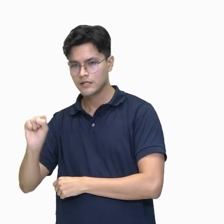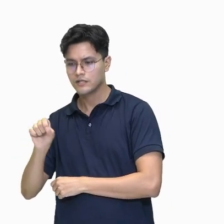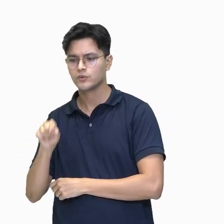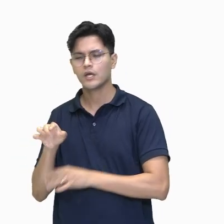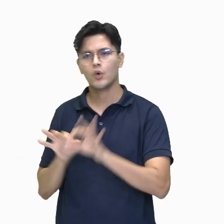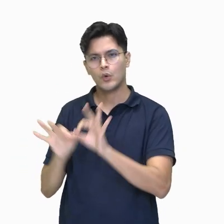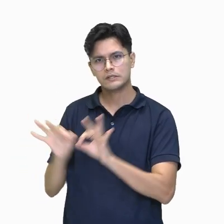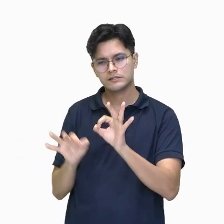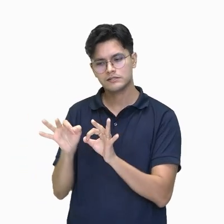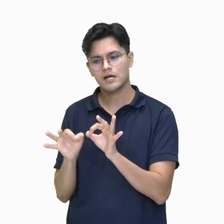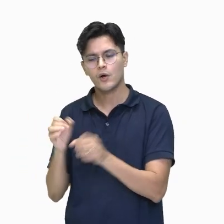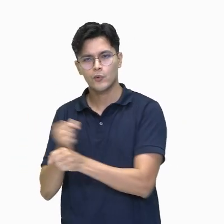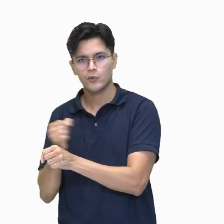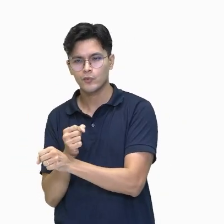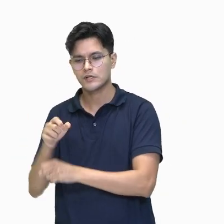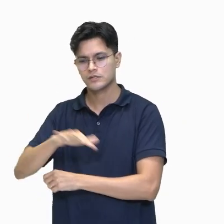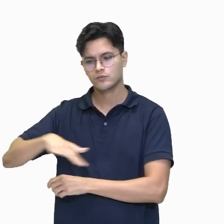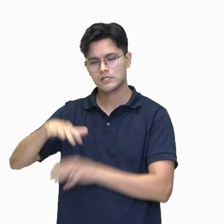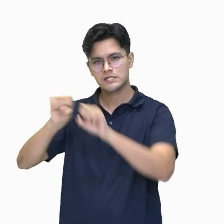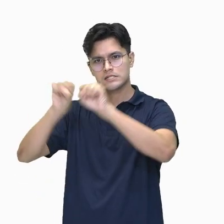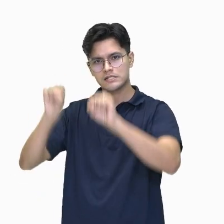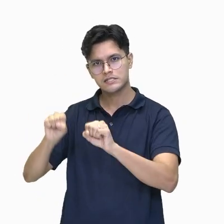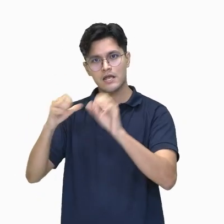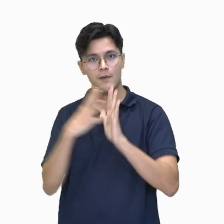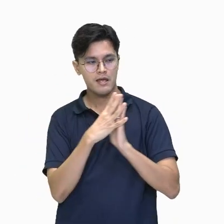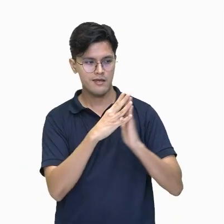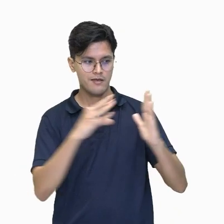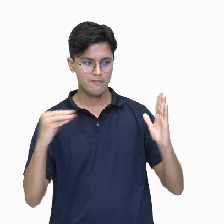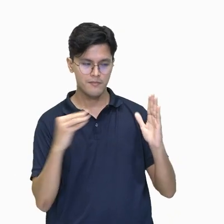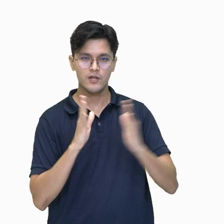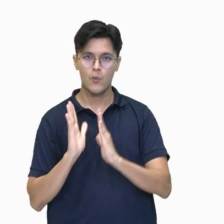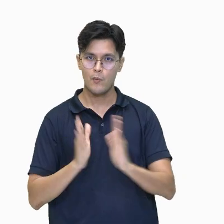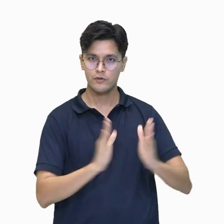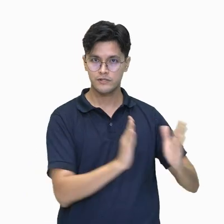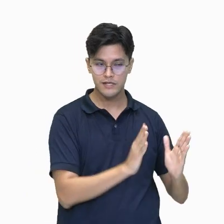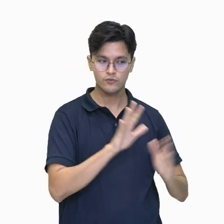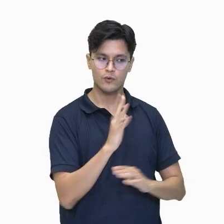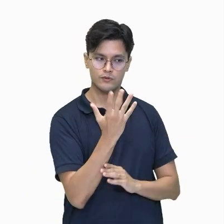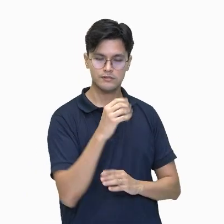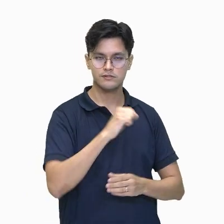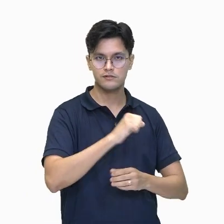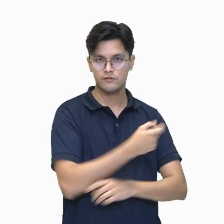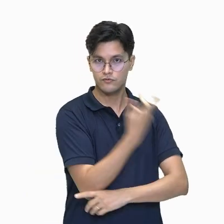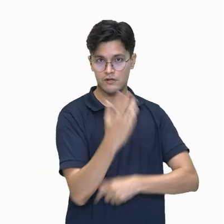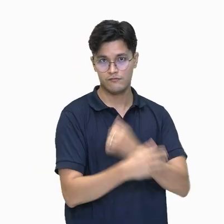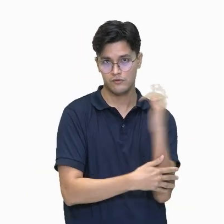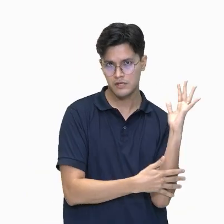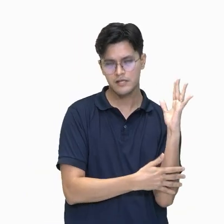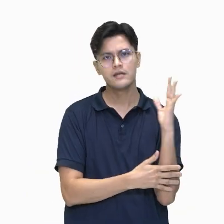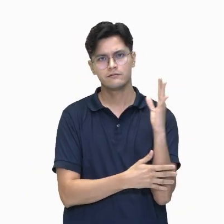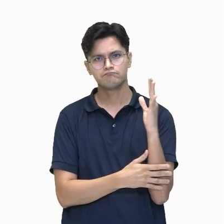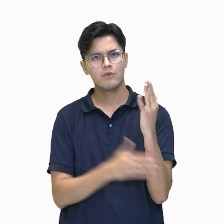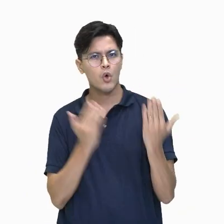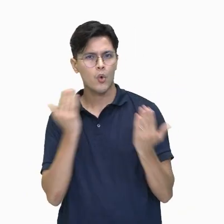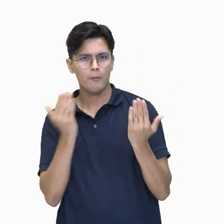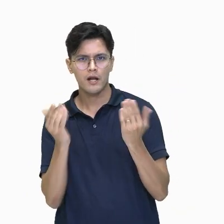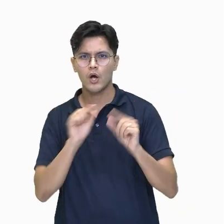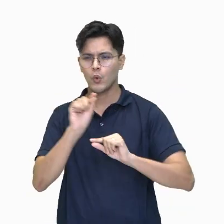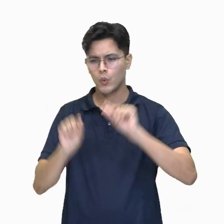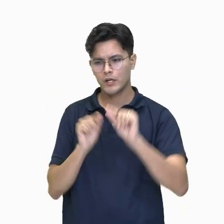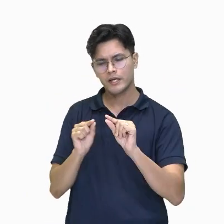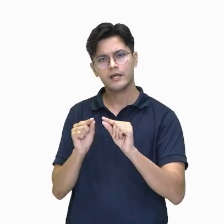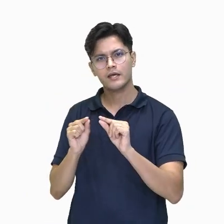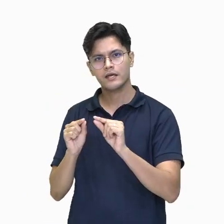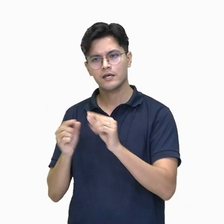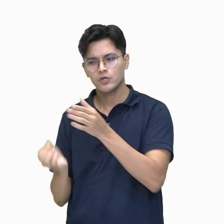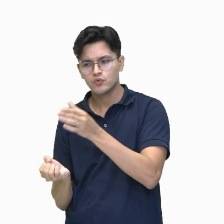renda, recuperando áreas degradadas e conservando o solo. É como se criasse uma floresta produtiva, tá bom? E nós